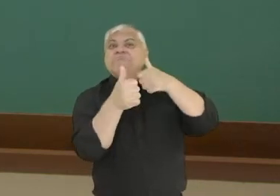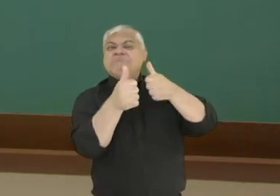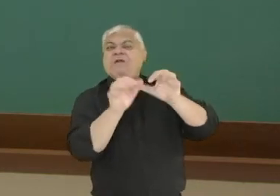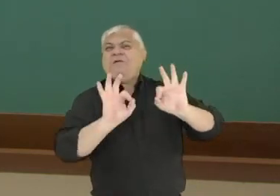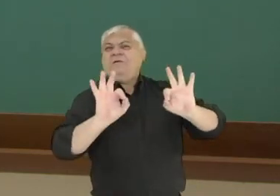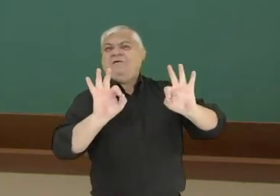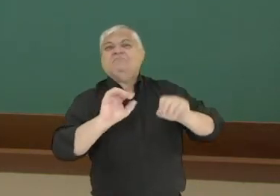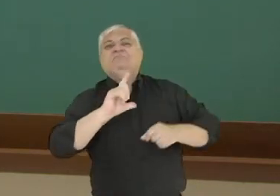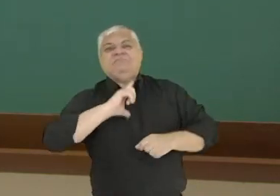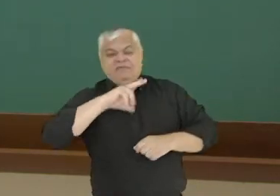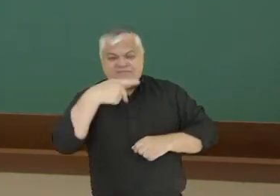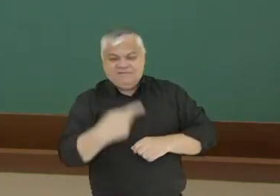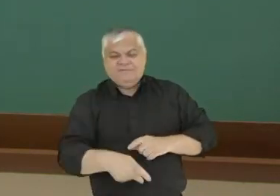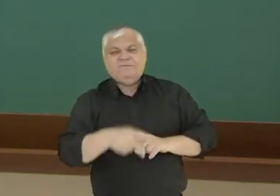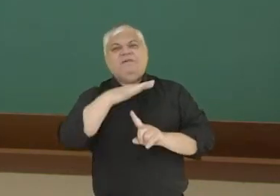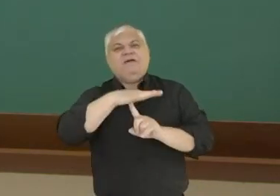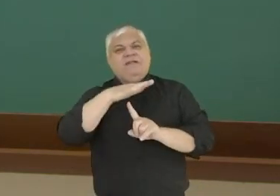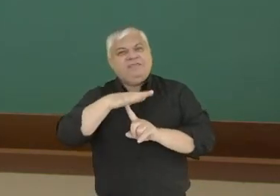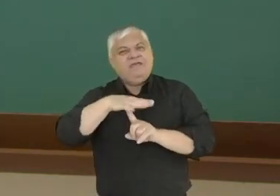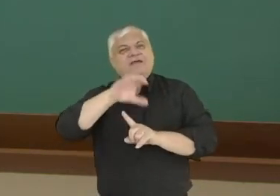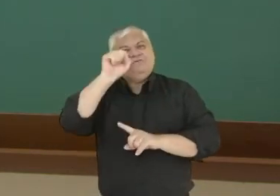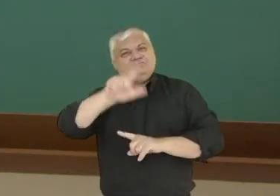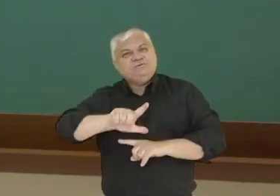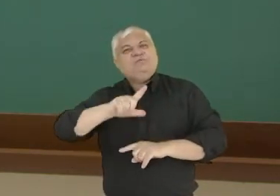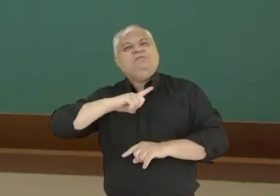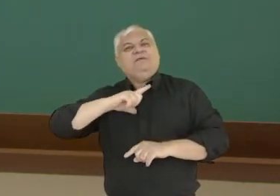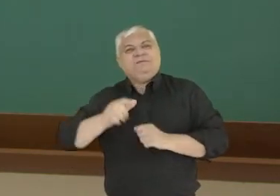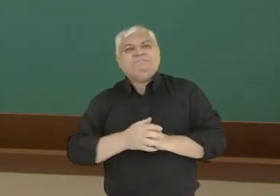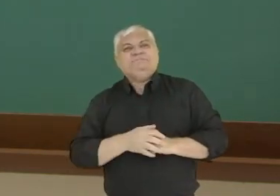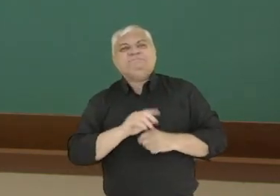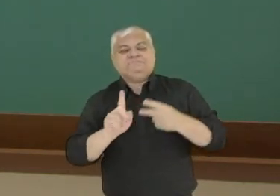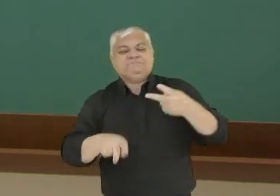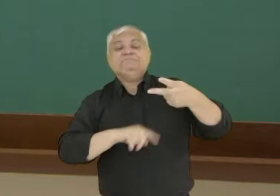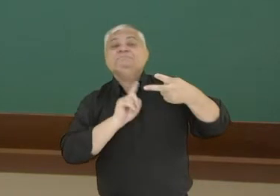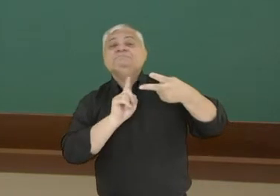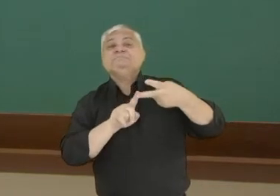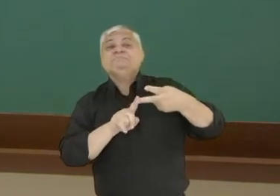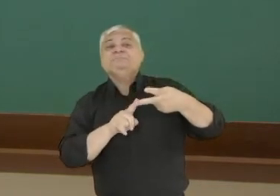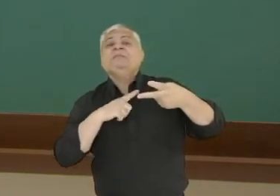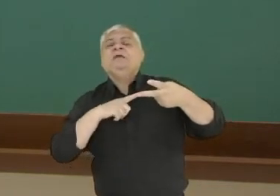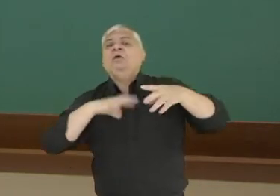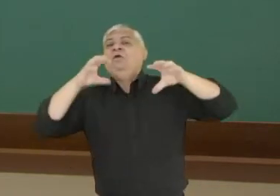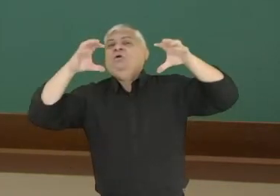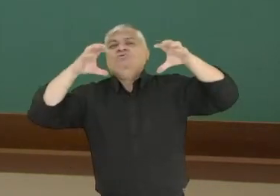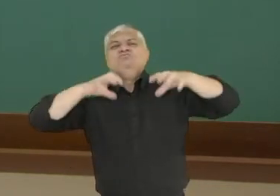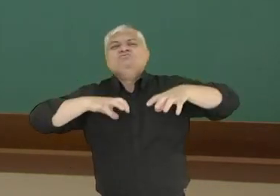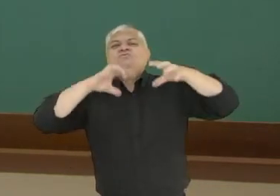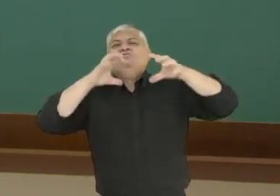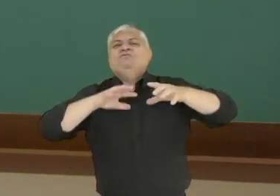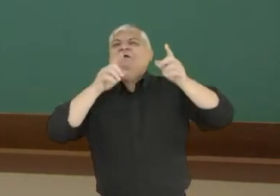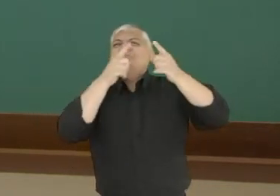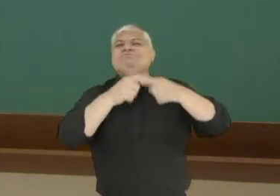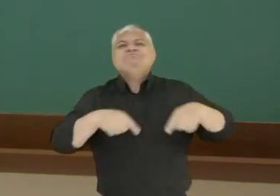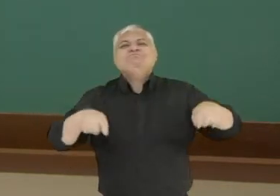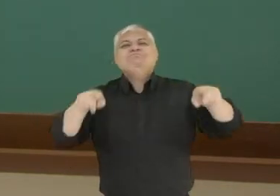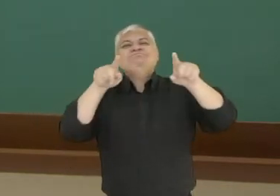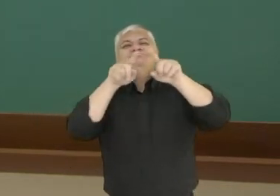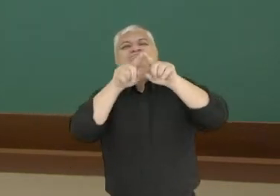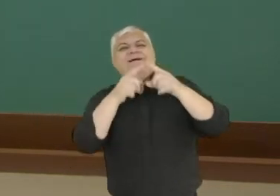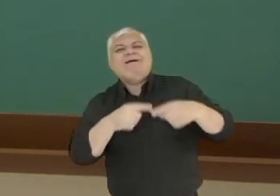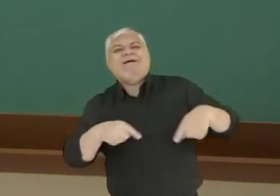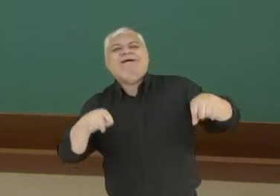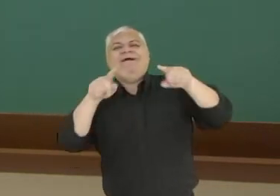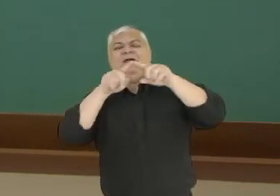isso nós temos na região sul é um dos fatores e também se nós temos chuvas regulares para a